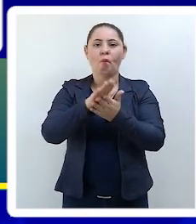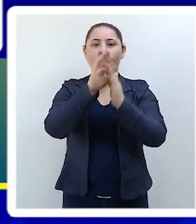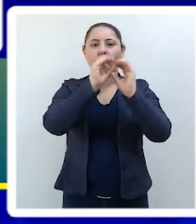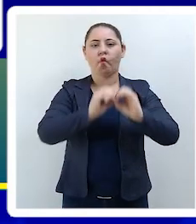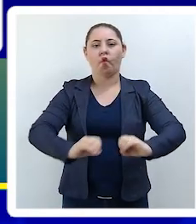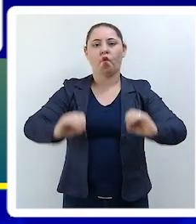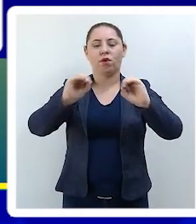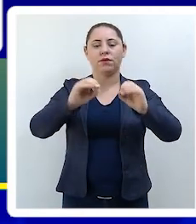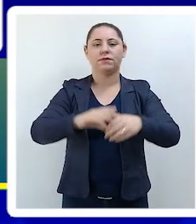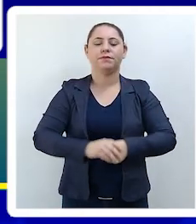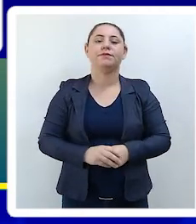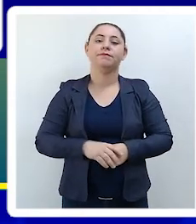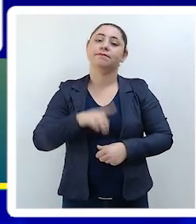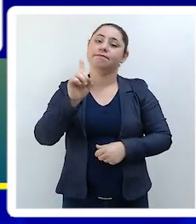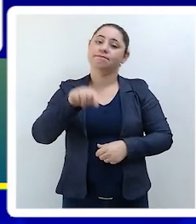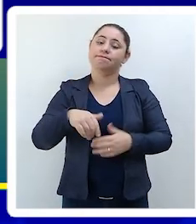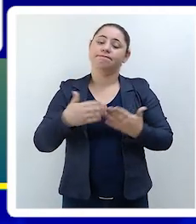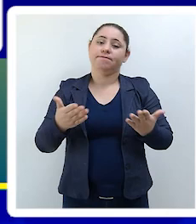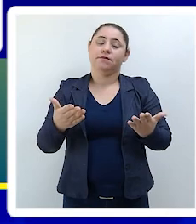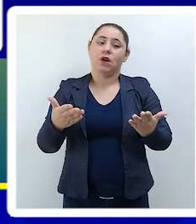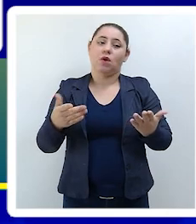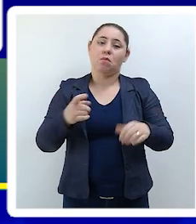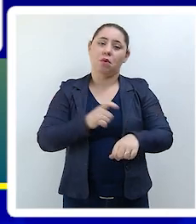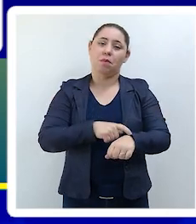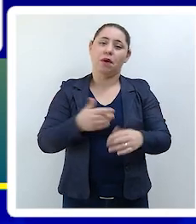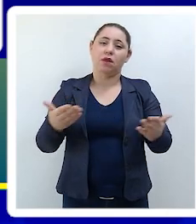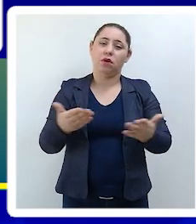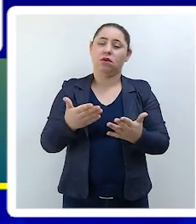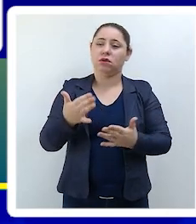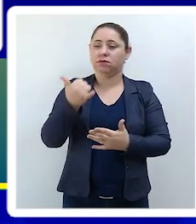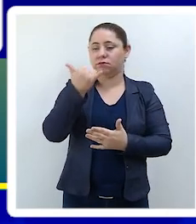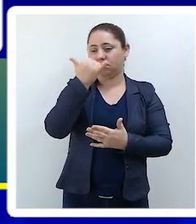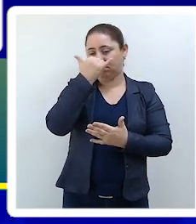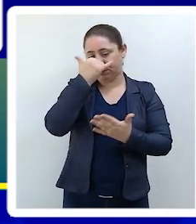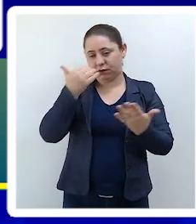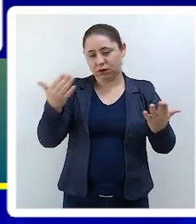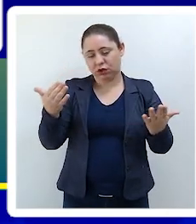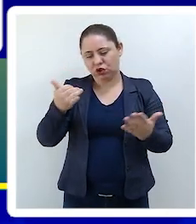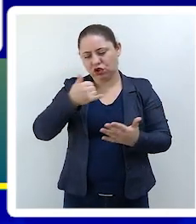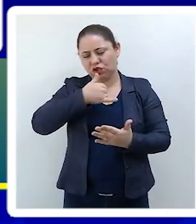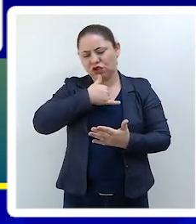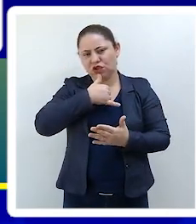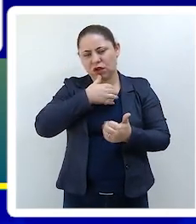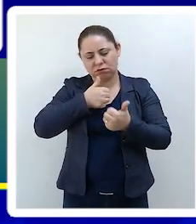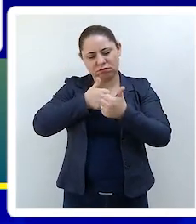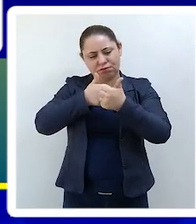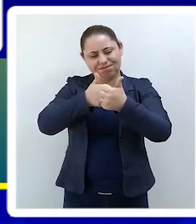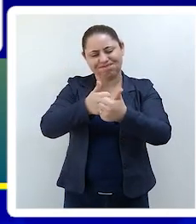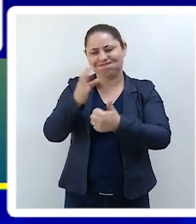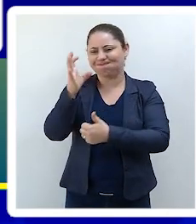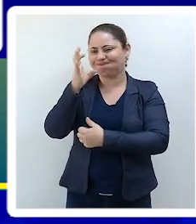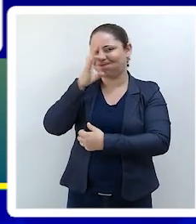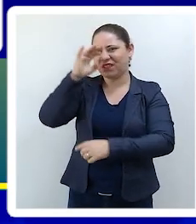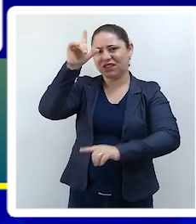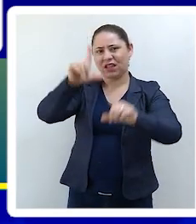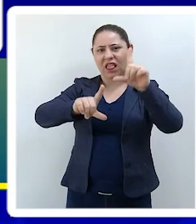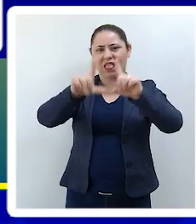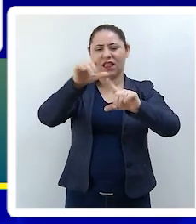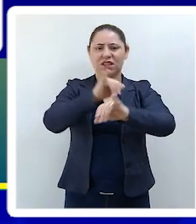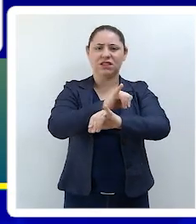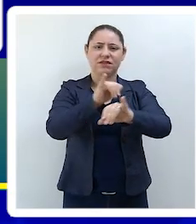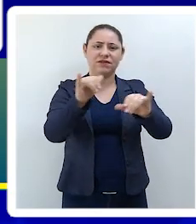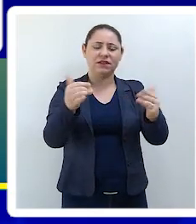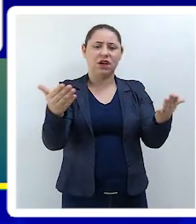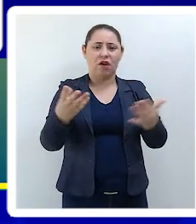Então, Alex, dada essa situação tão triste que a gente tem acompanhado, né, que a gente